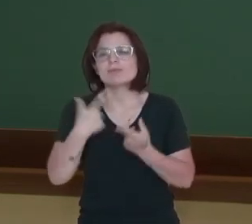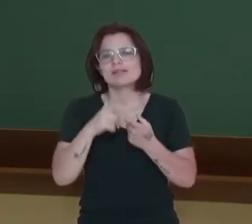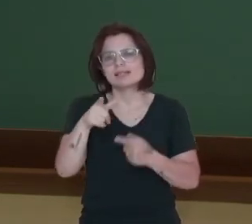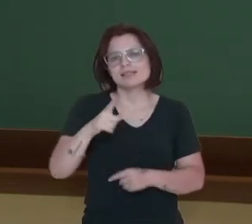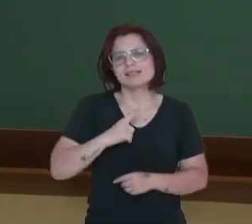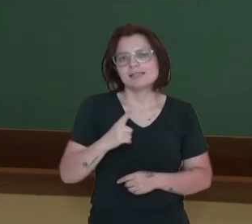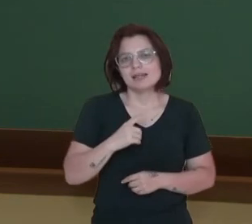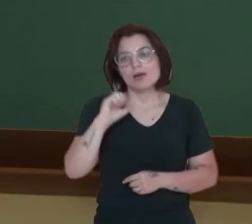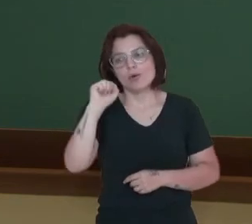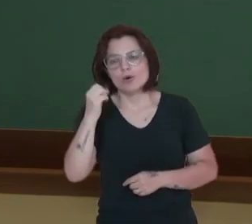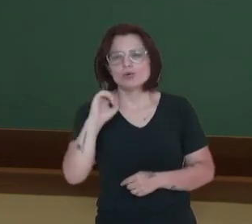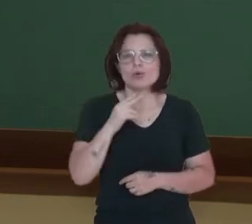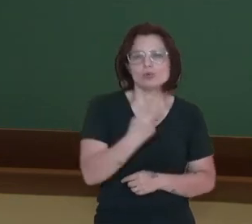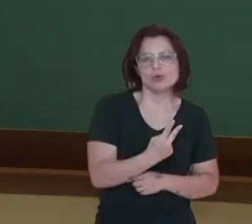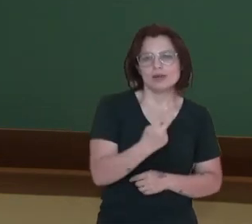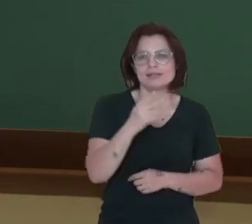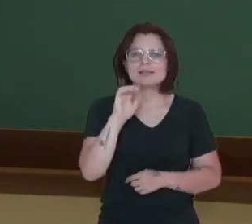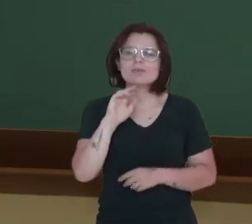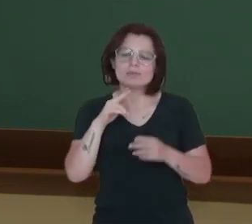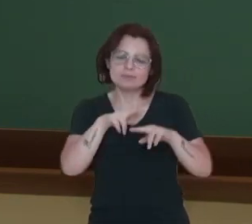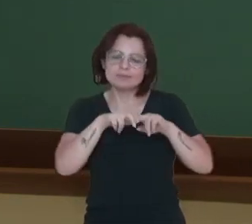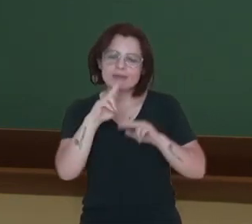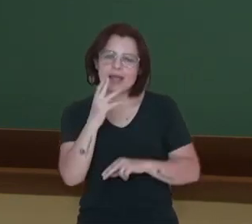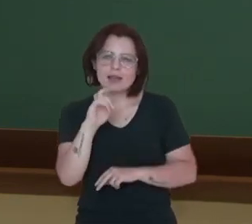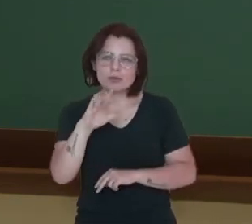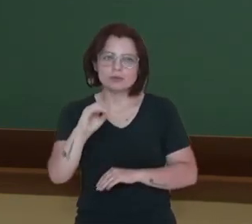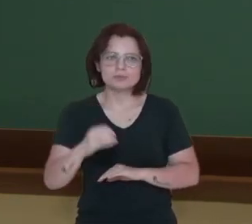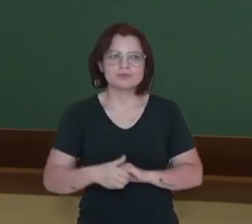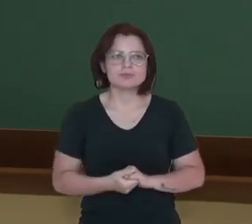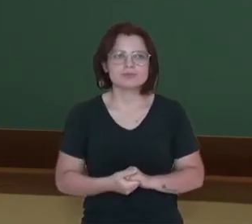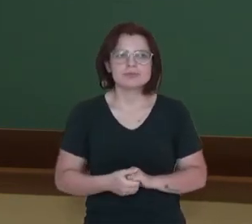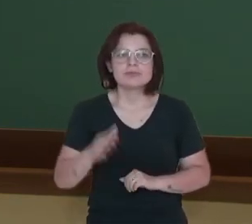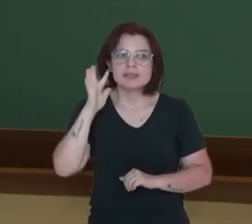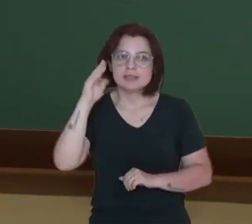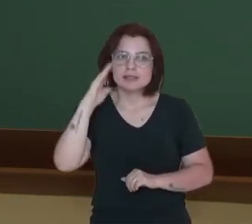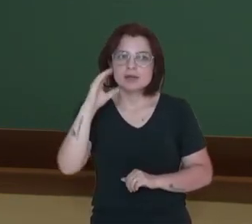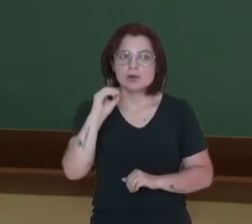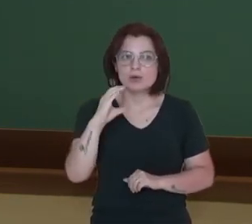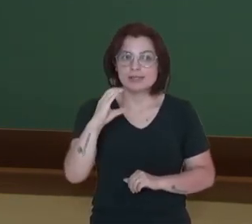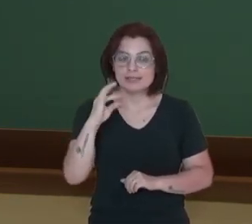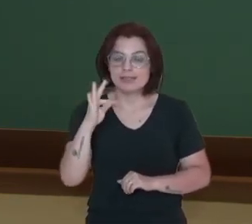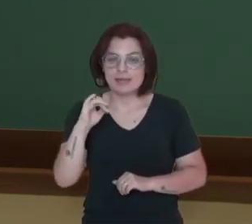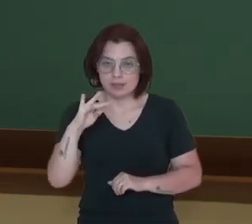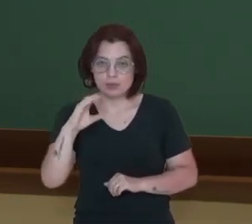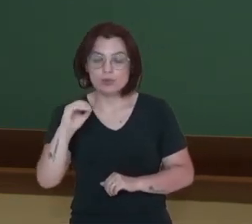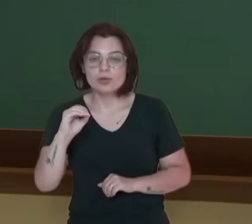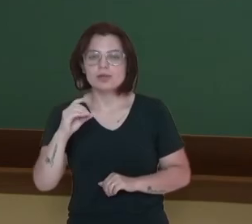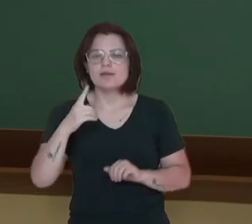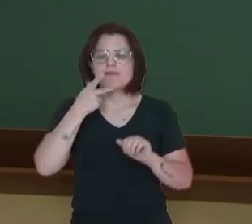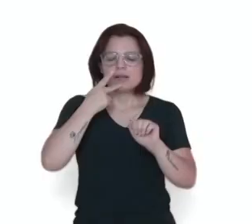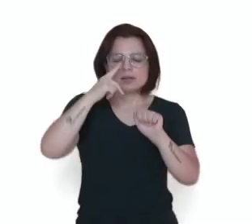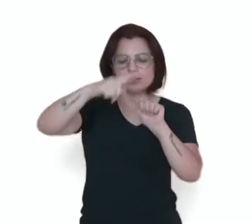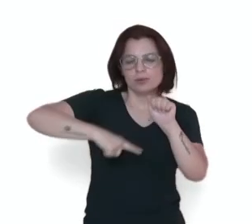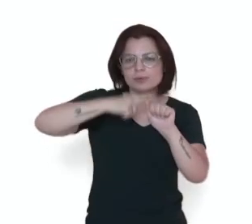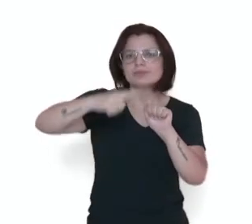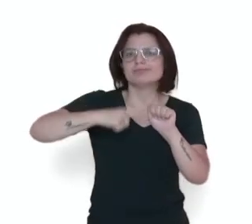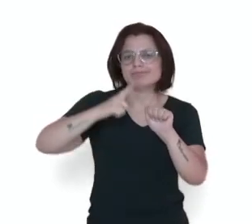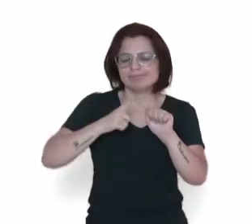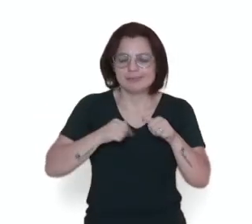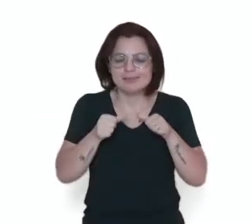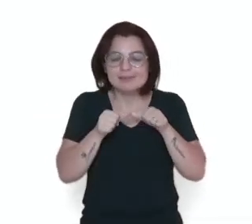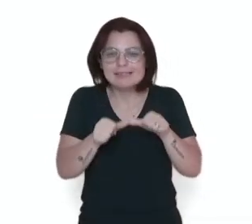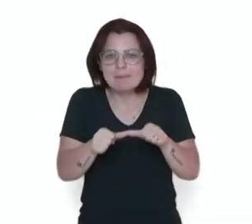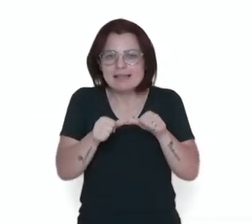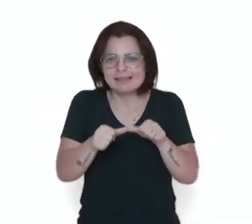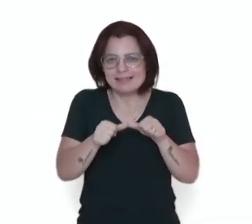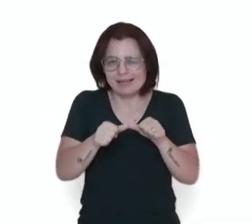ou 2 no caso do hélio. A teoria do octeto, então, diz que um átomo adquire estabilidade quando possui 8